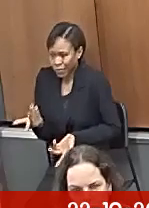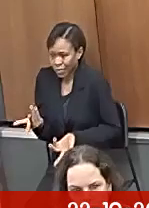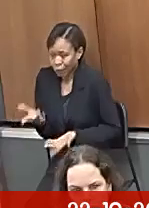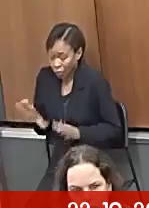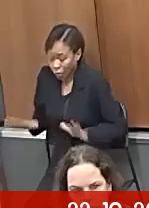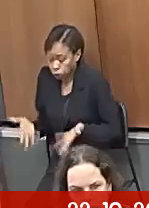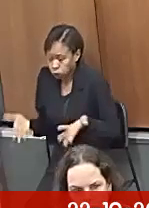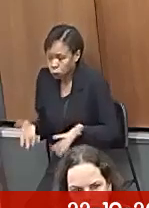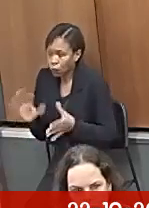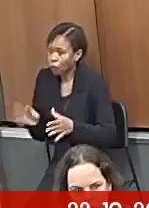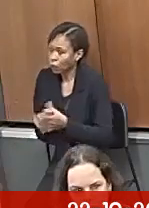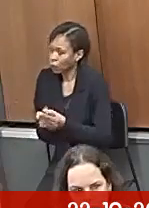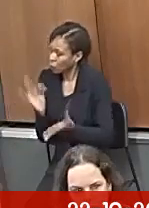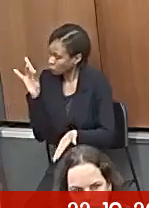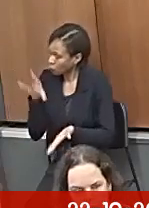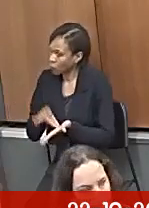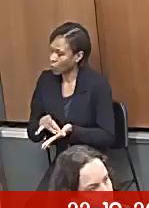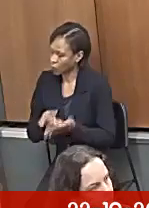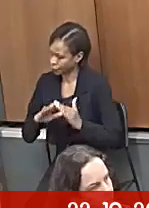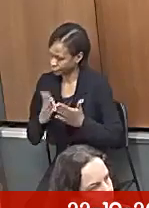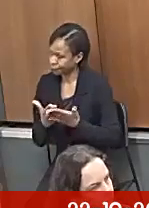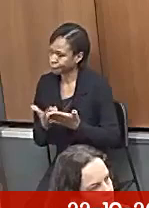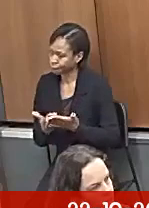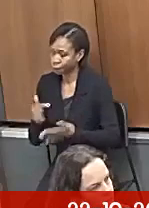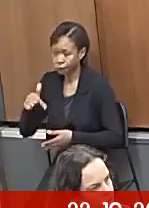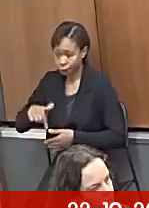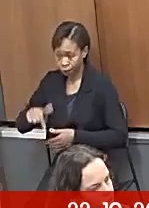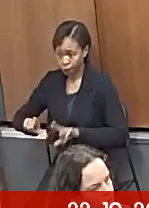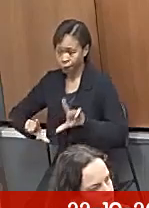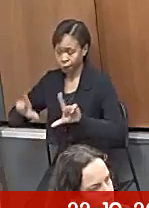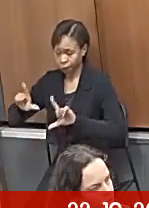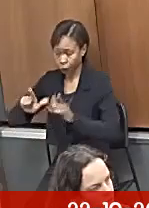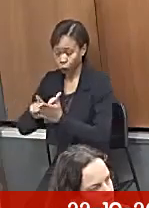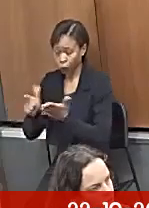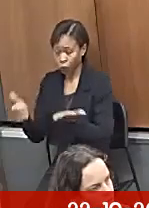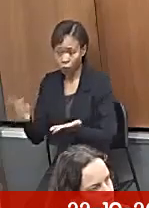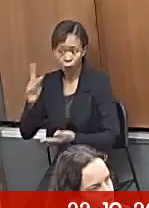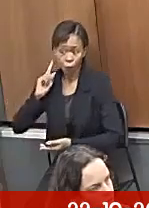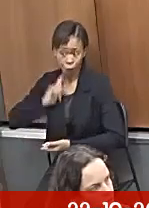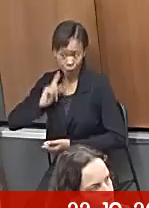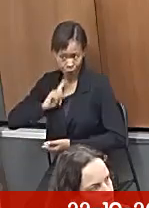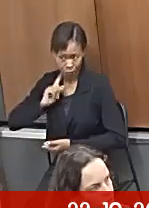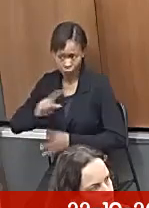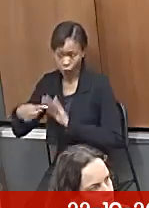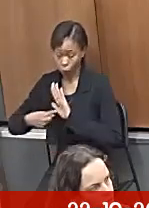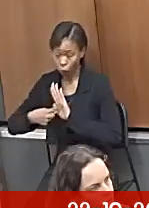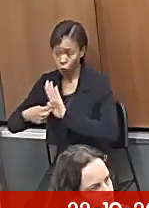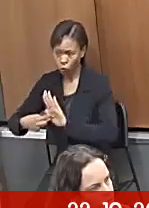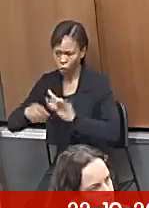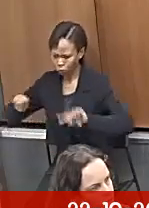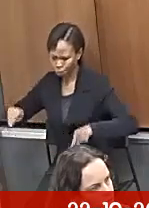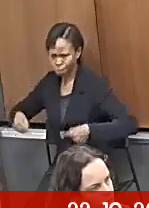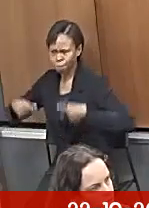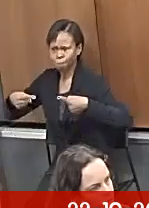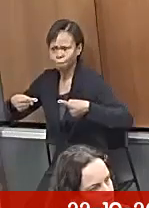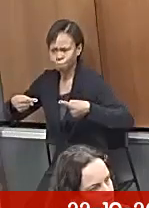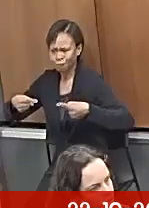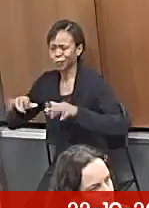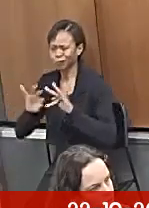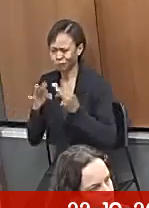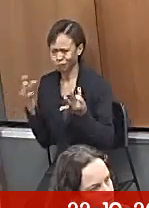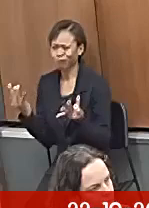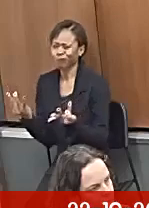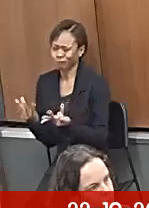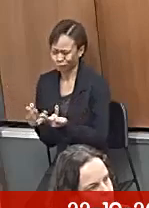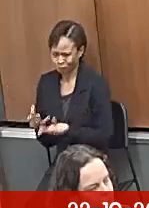nas escolas. Bom, hoje, aqui no Jornal Minas Primeira Edição, nós vamos mostrar os desafios enfrentados pelas